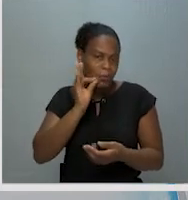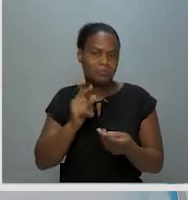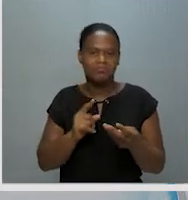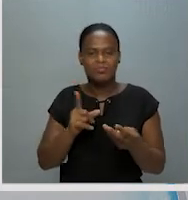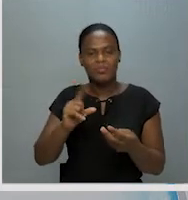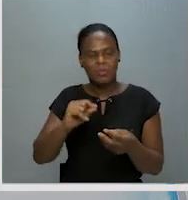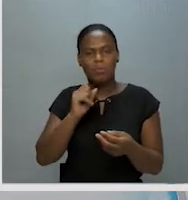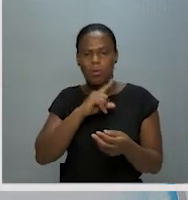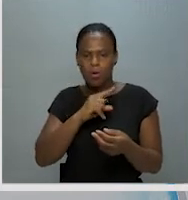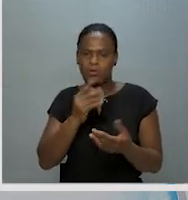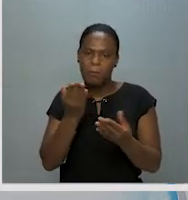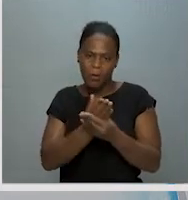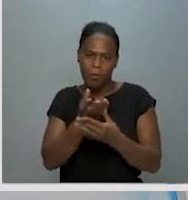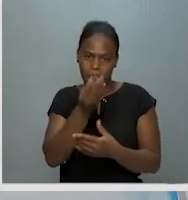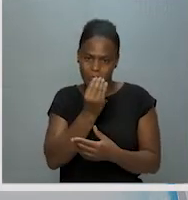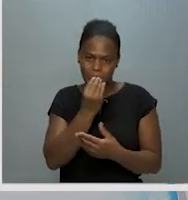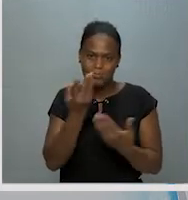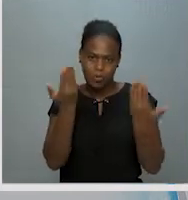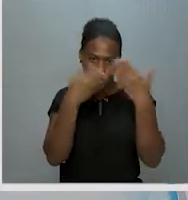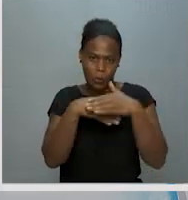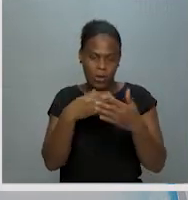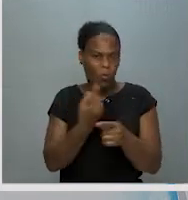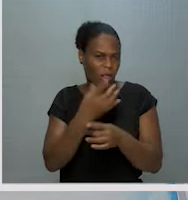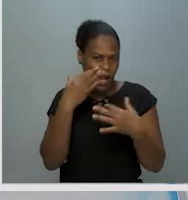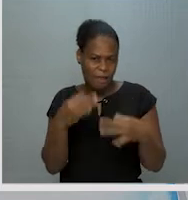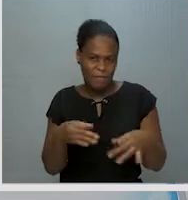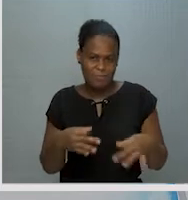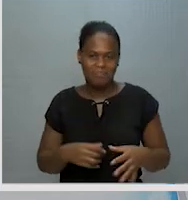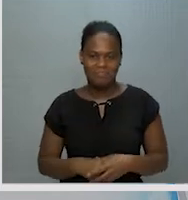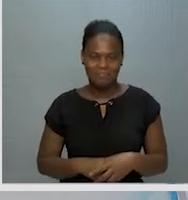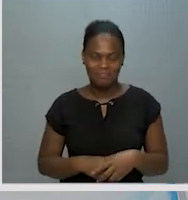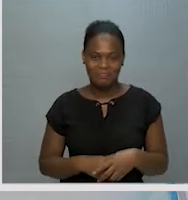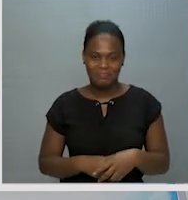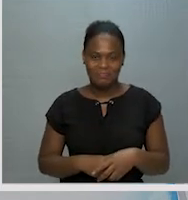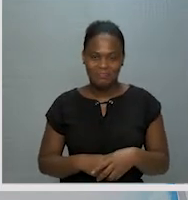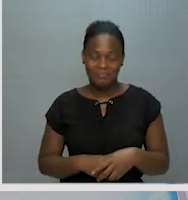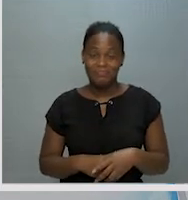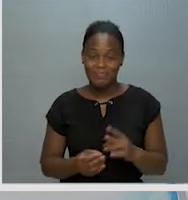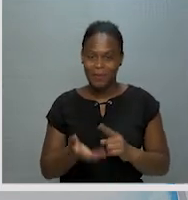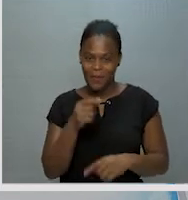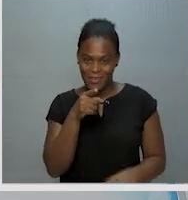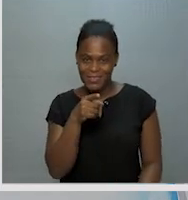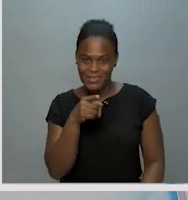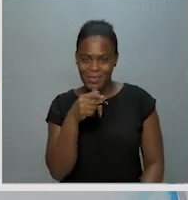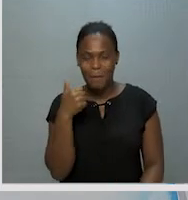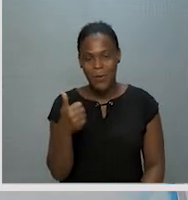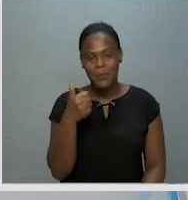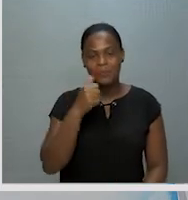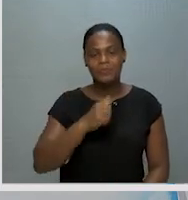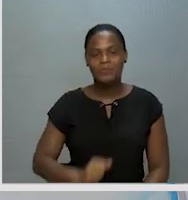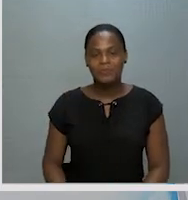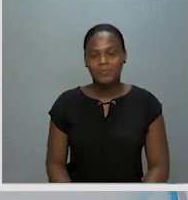e também pão, coisas leves. Conseguiram? Muito